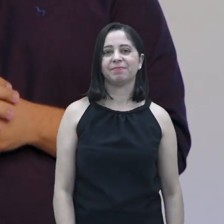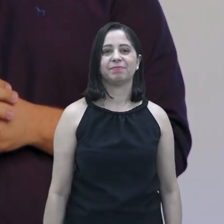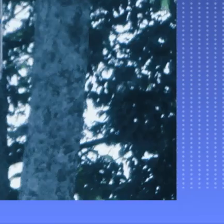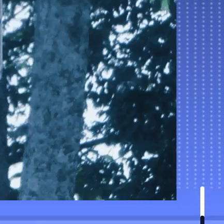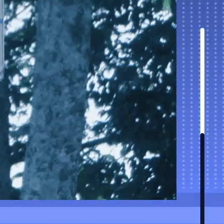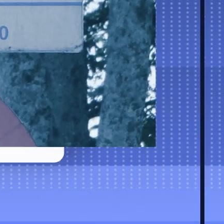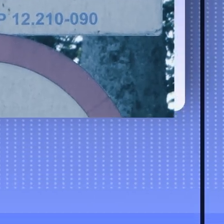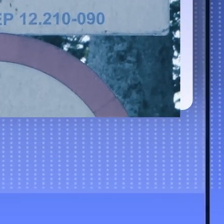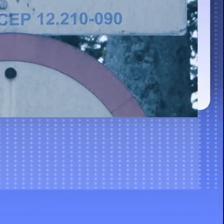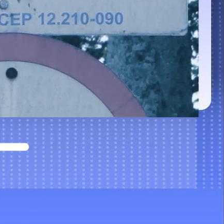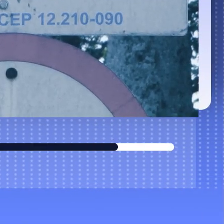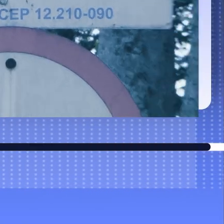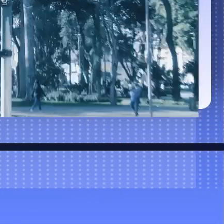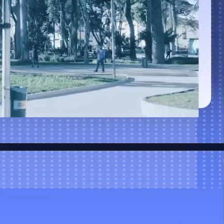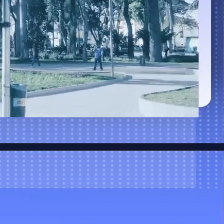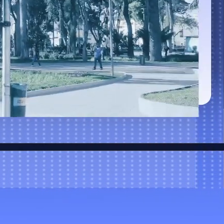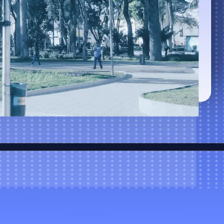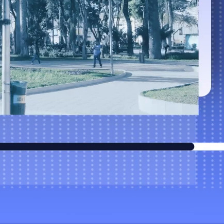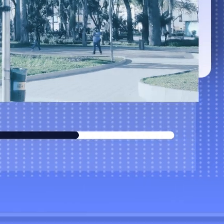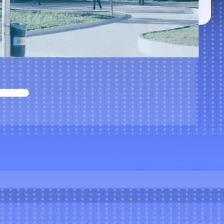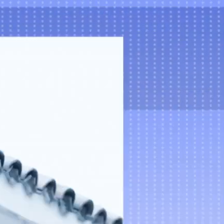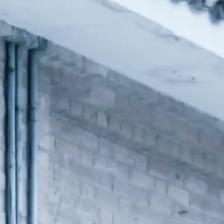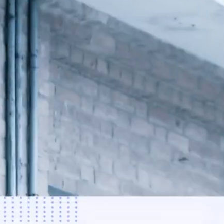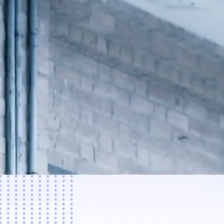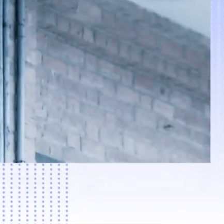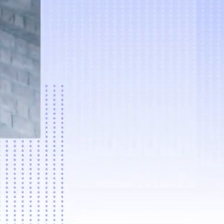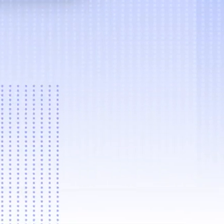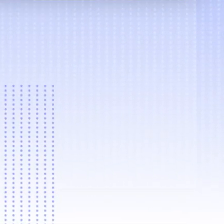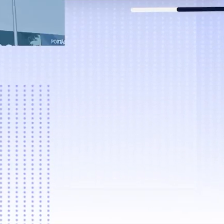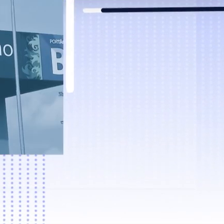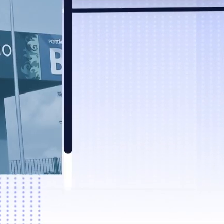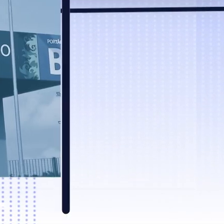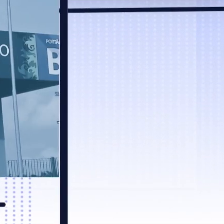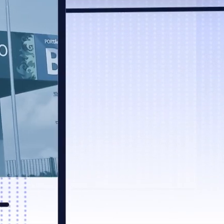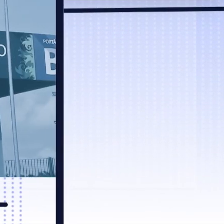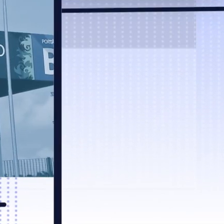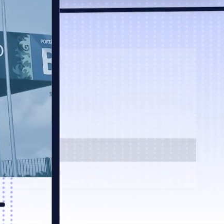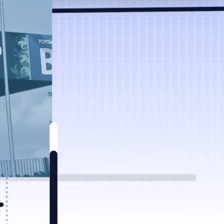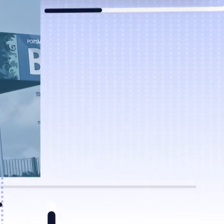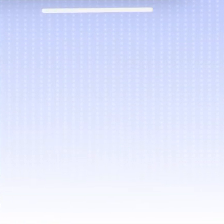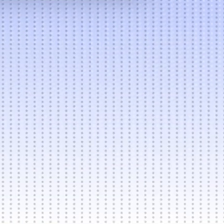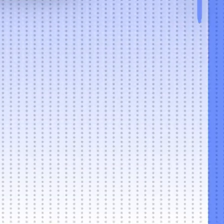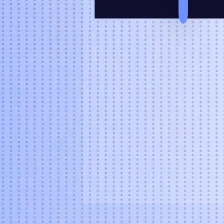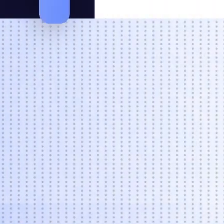da Cidade.